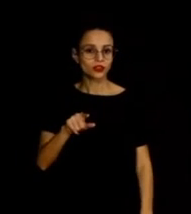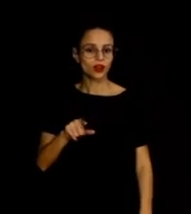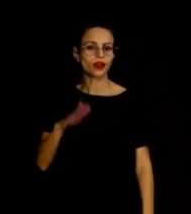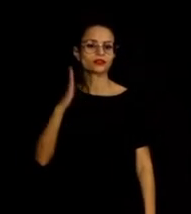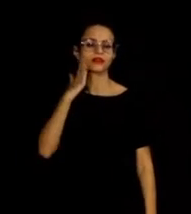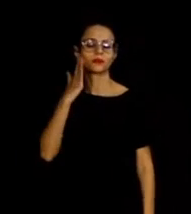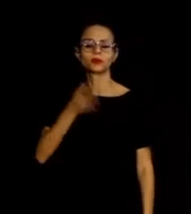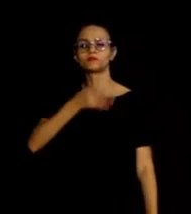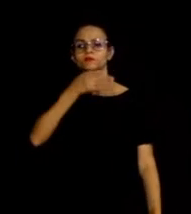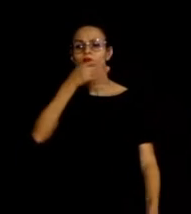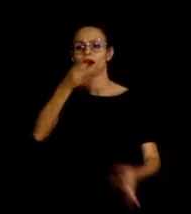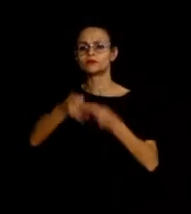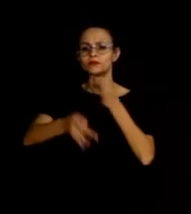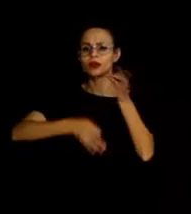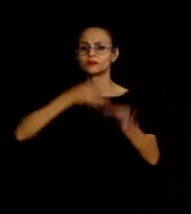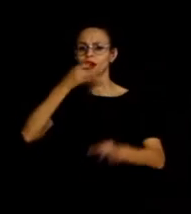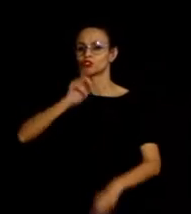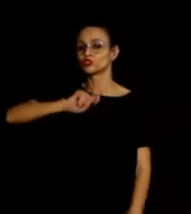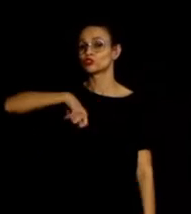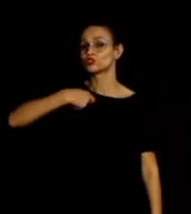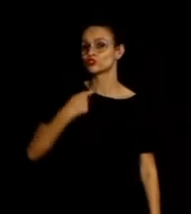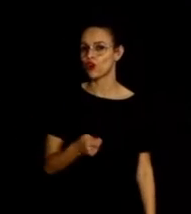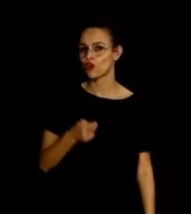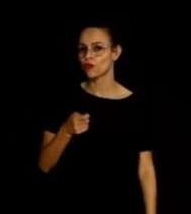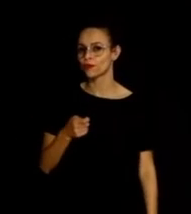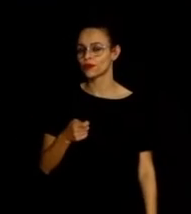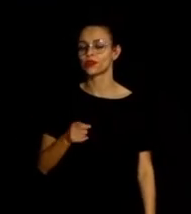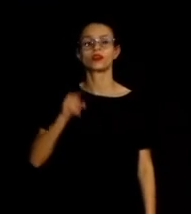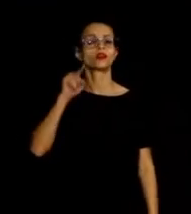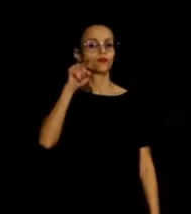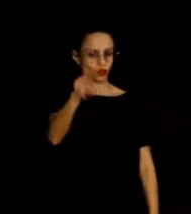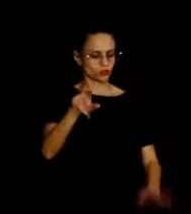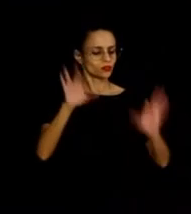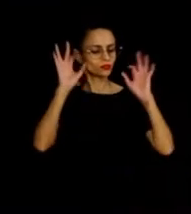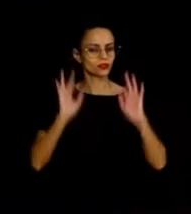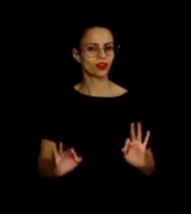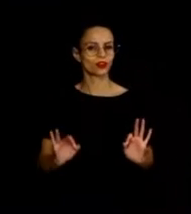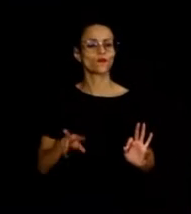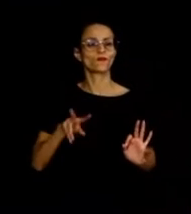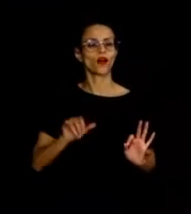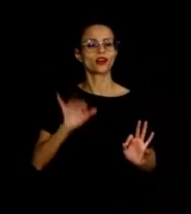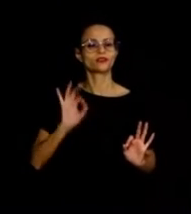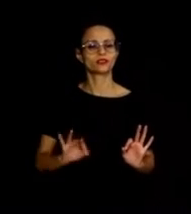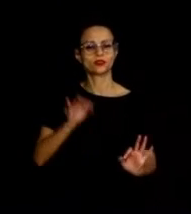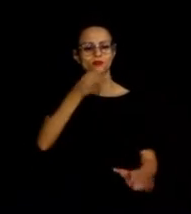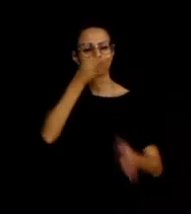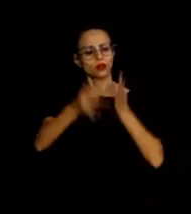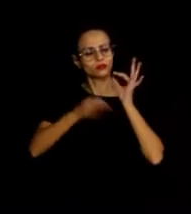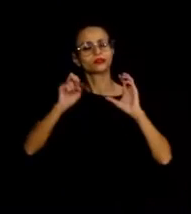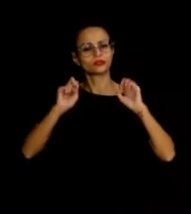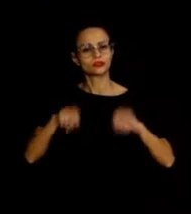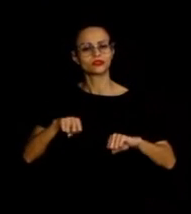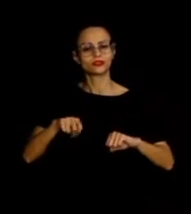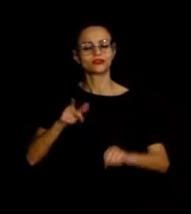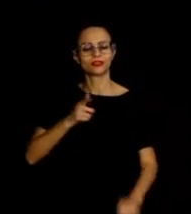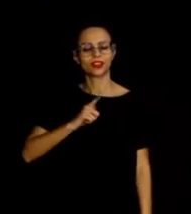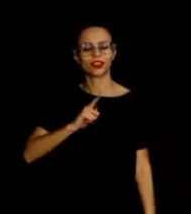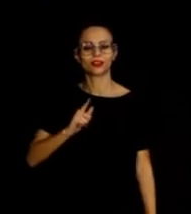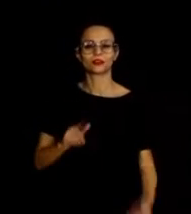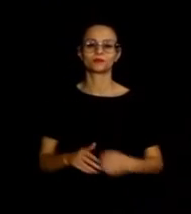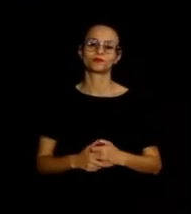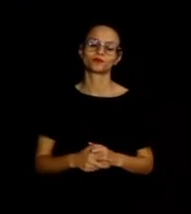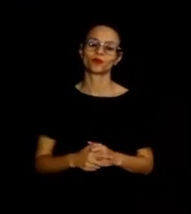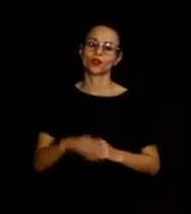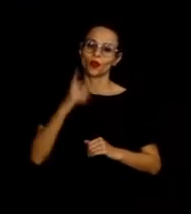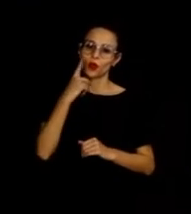juízo crítico e a respeito do direito você eu te garanto vai ter você eu te garanto vai ter